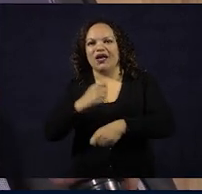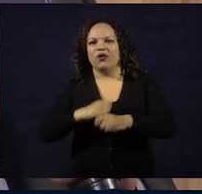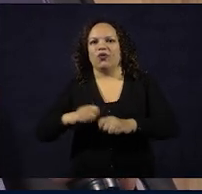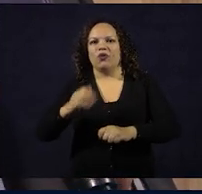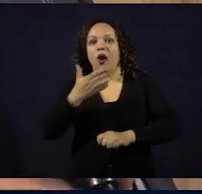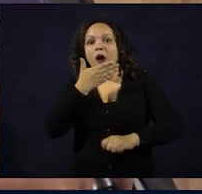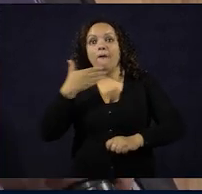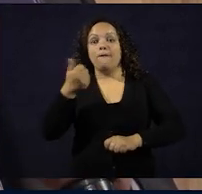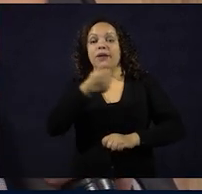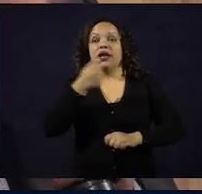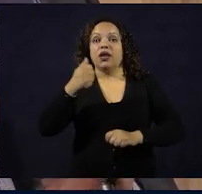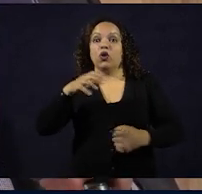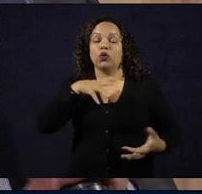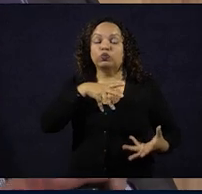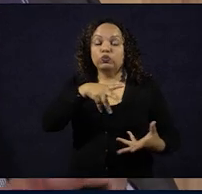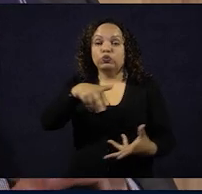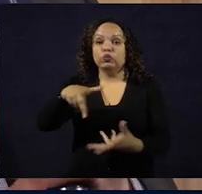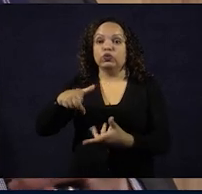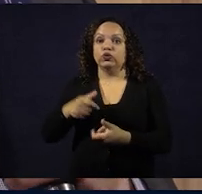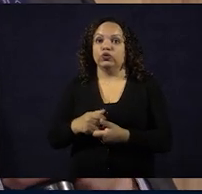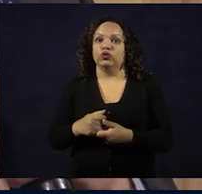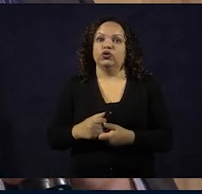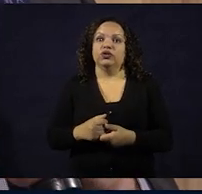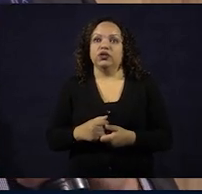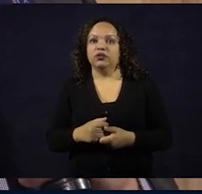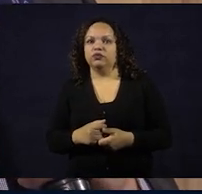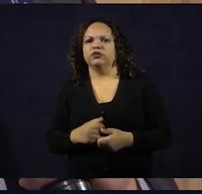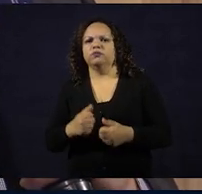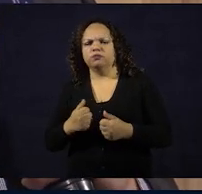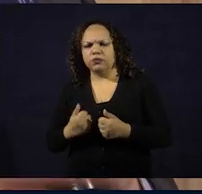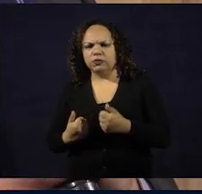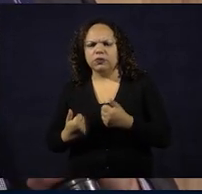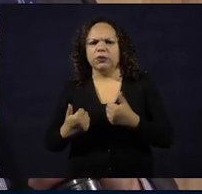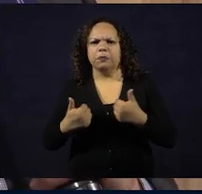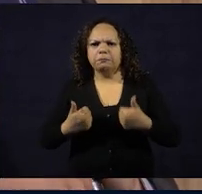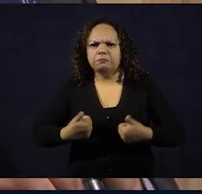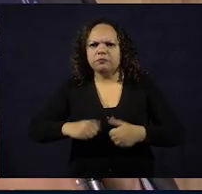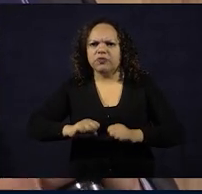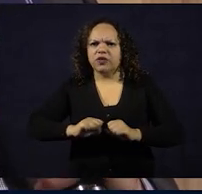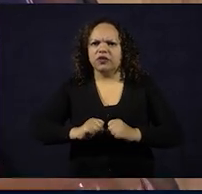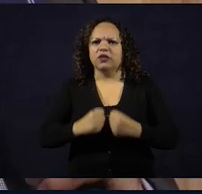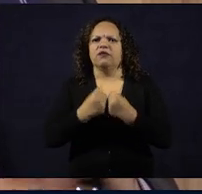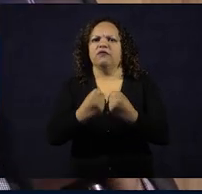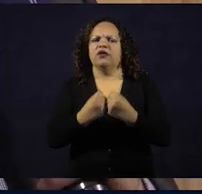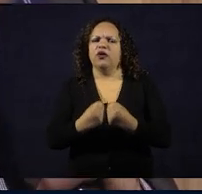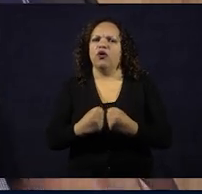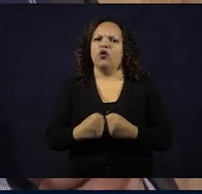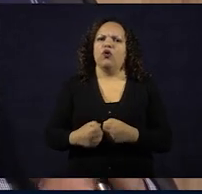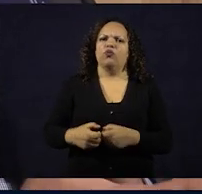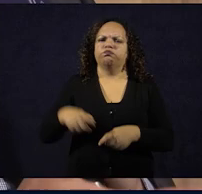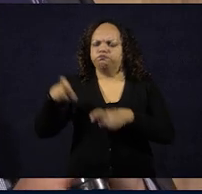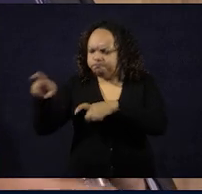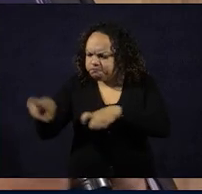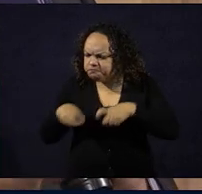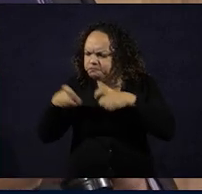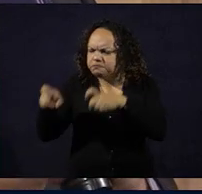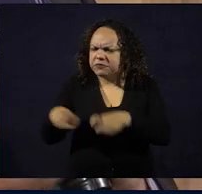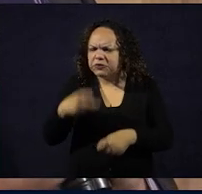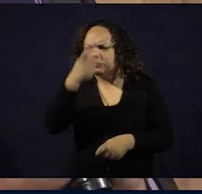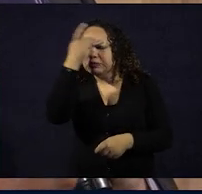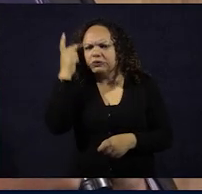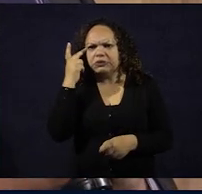o Brasil muito forte a gente tem vantagem competitiva é o produtor é um herói trabalhador